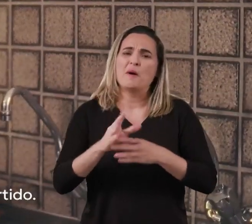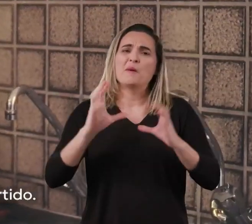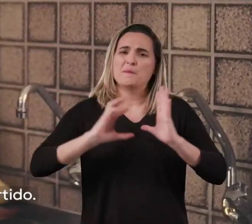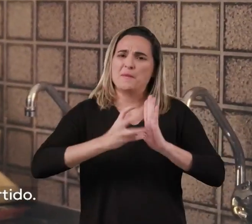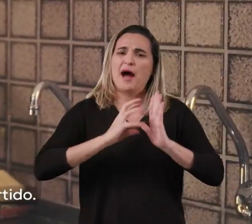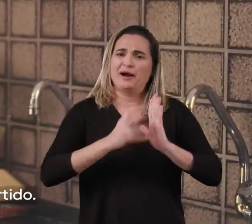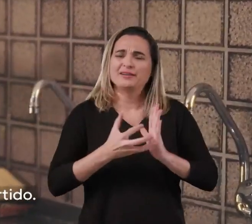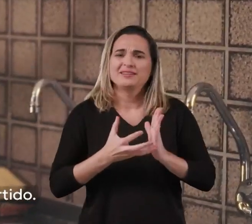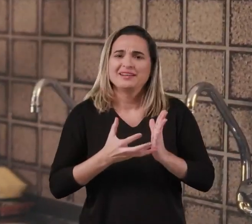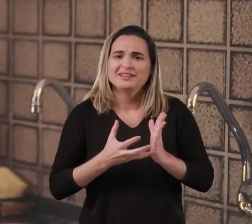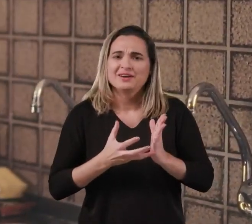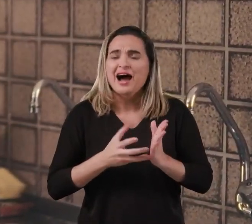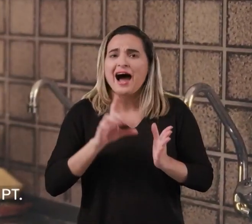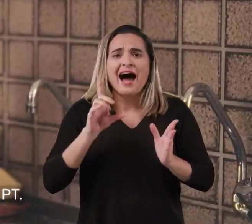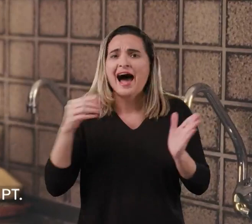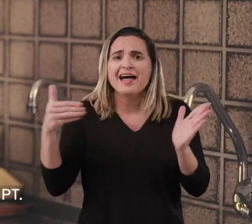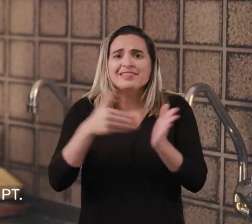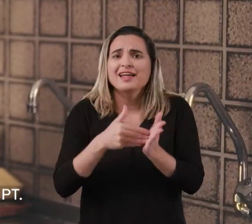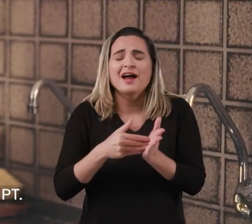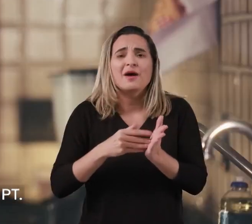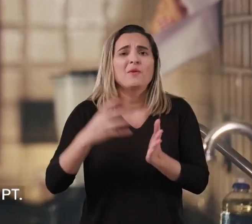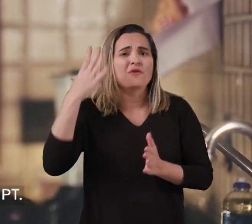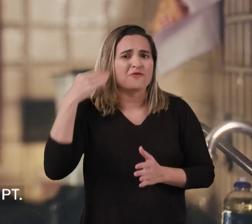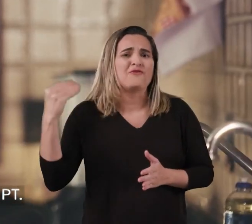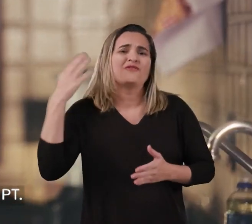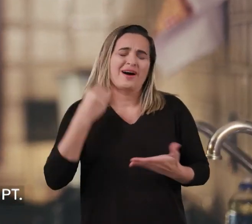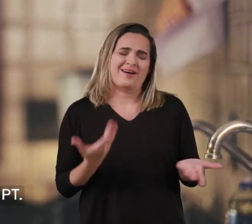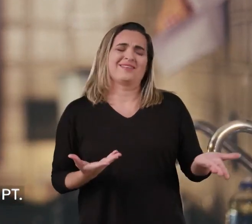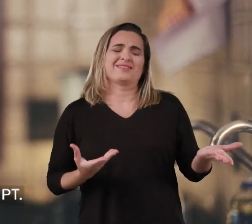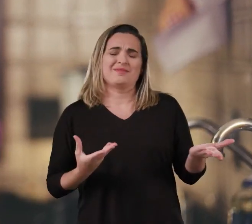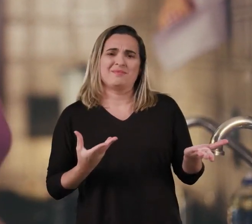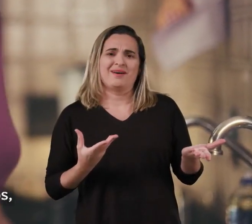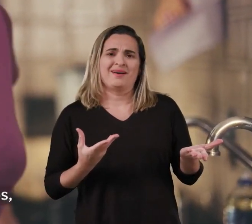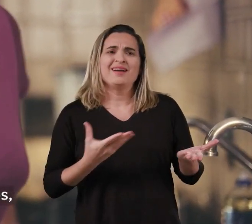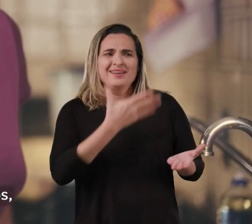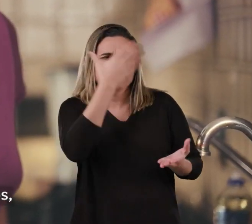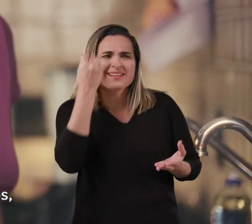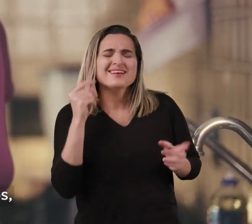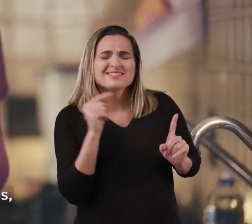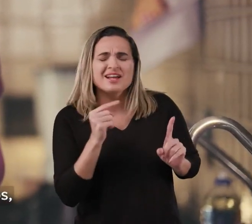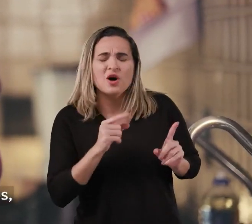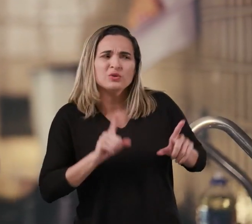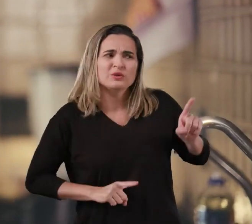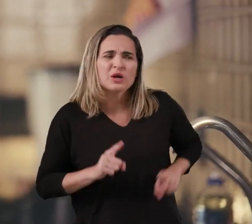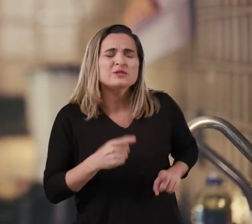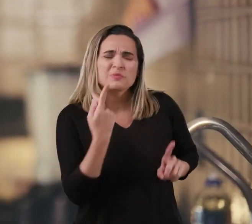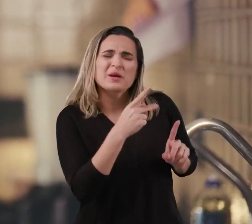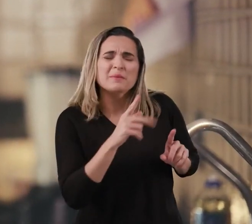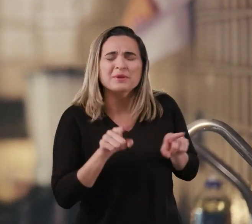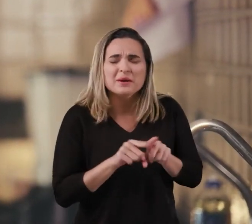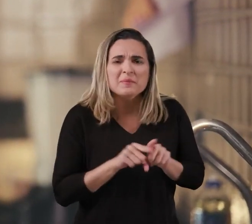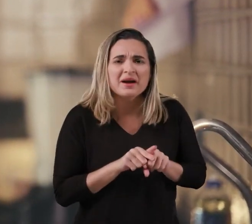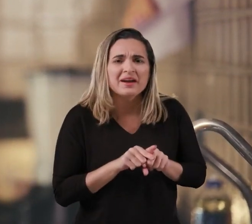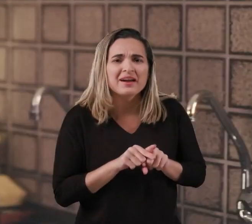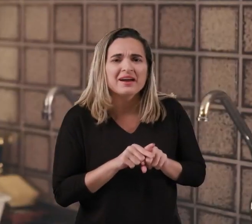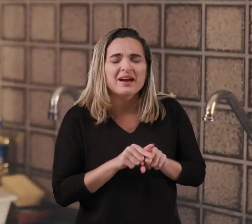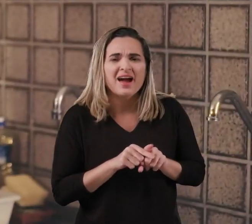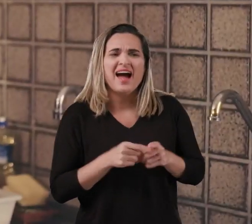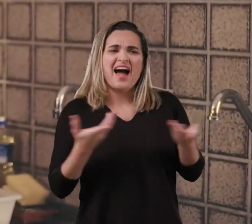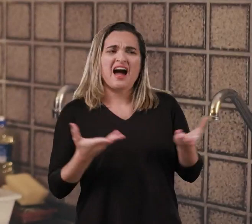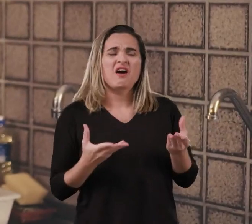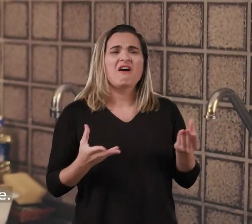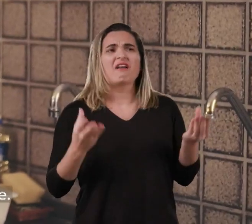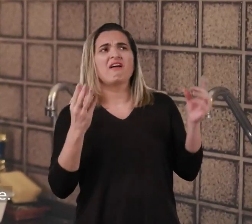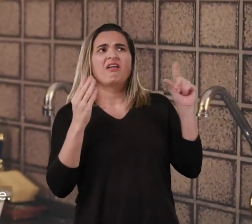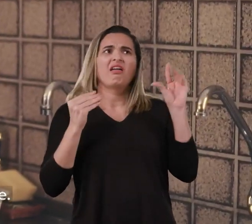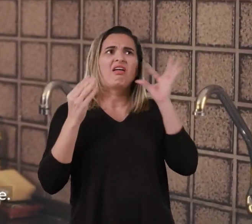de partido, até com apoio de Fátima e do PT. Isso sem falar nos teus primos, aqueles Alves, tudinho. Agora